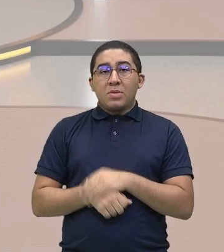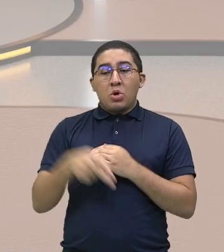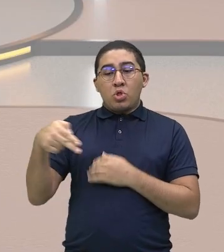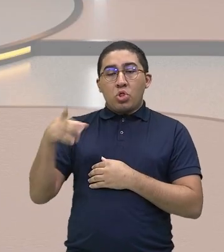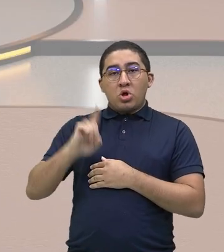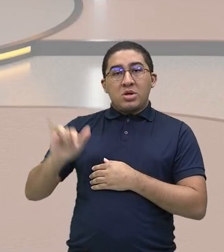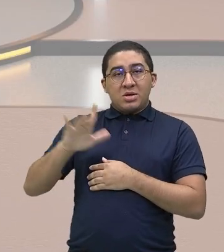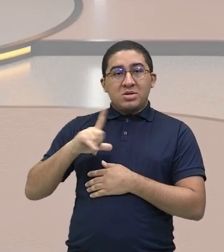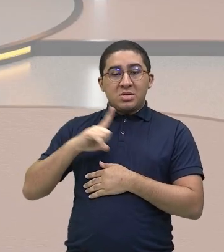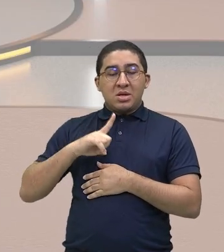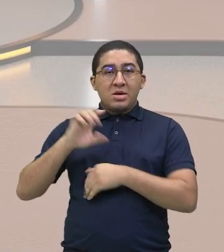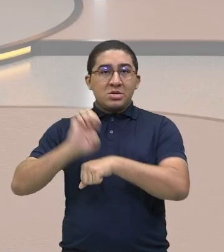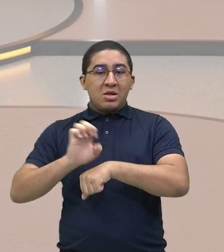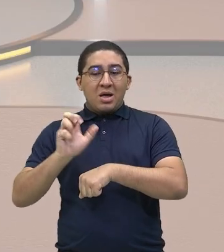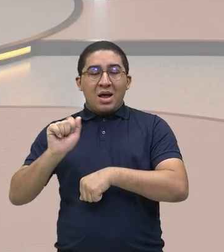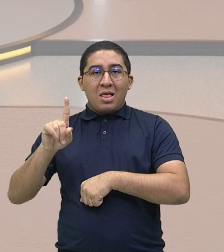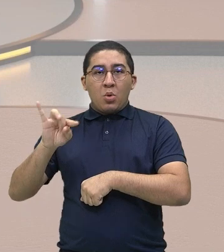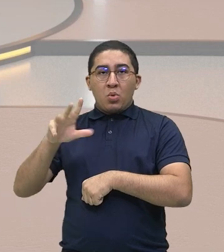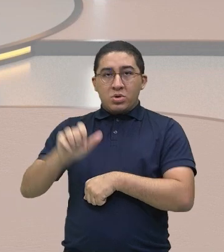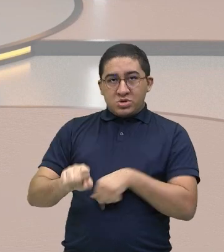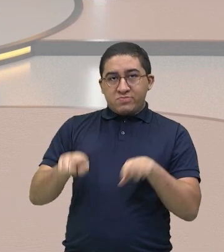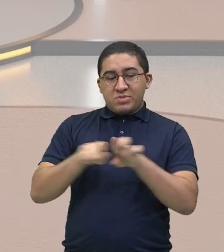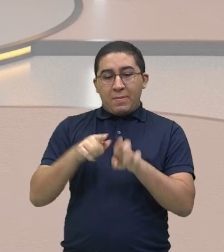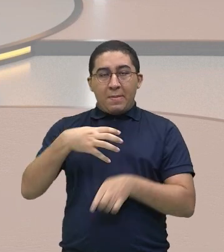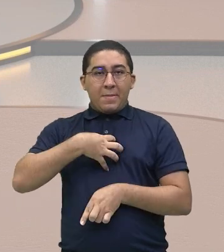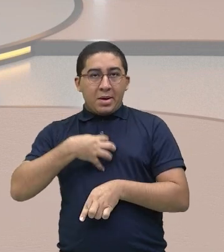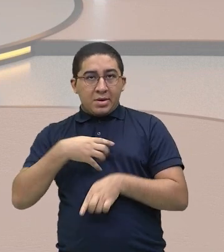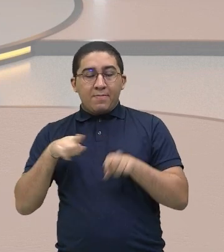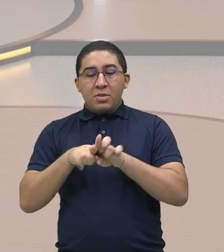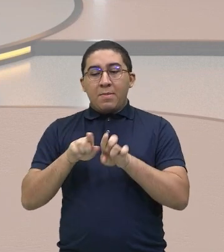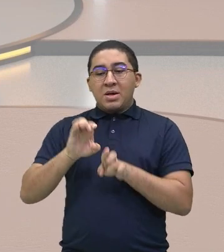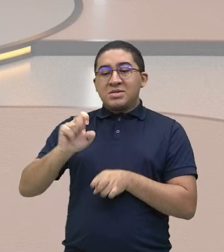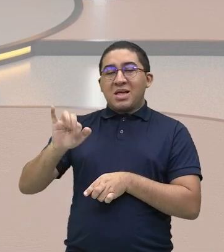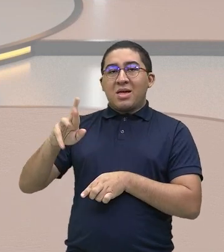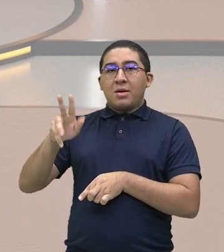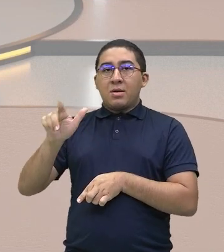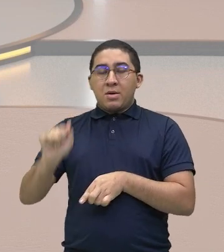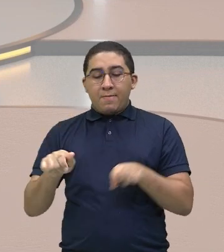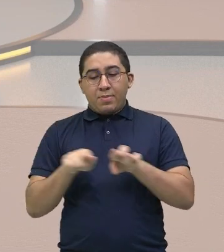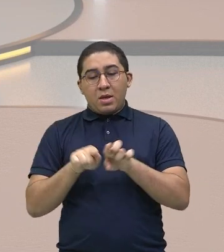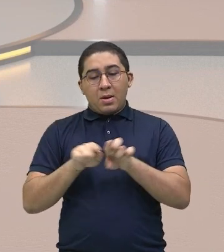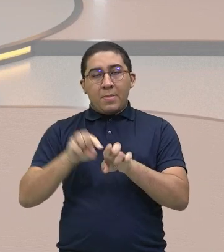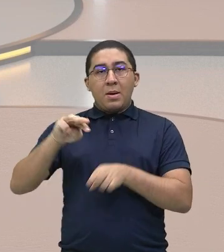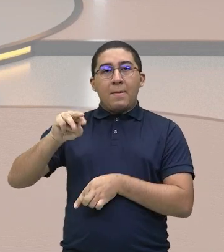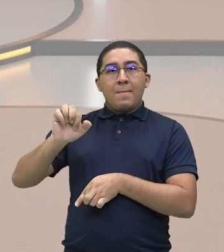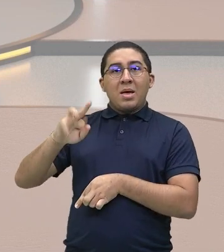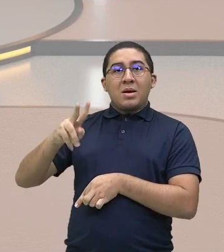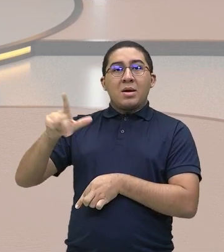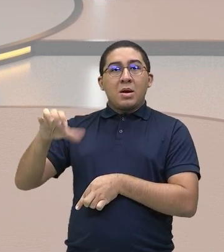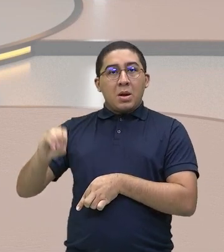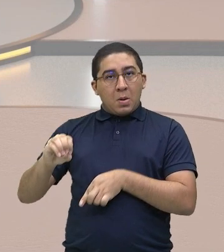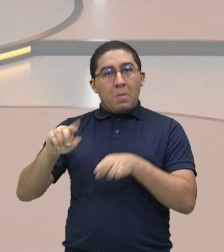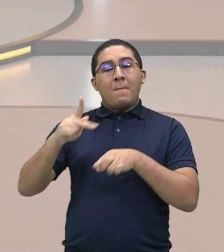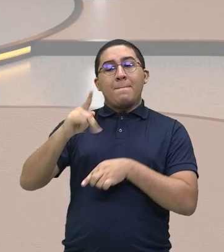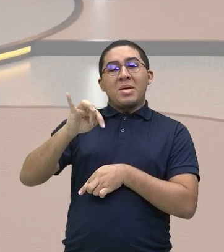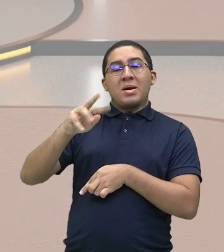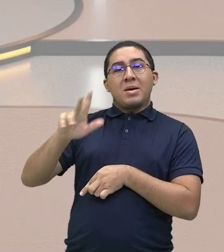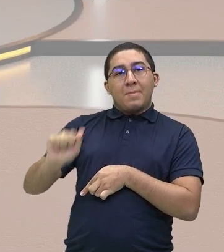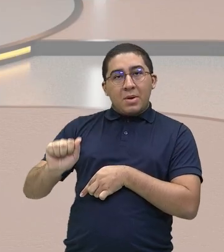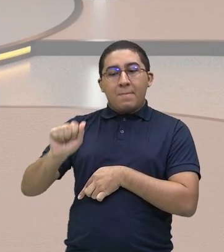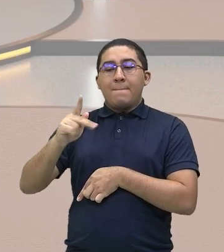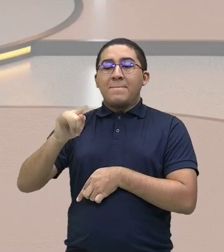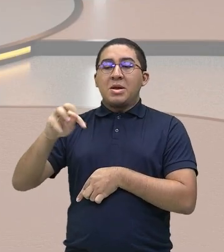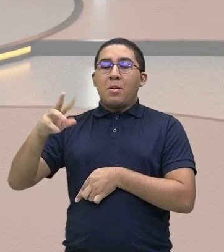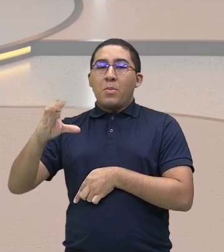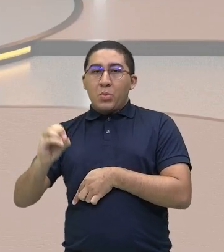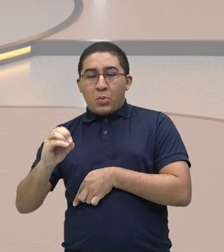do Alagoas, Bahia, Ceará, Maranhão, Paraíba, Pernambuco, Piauí,